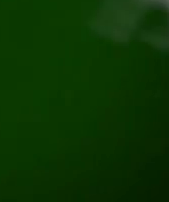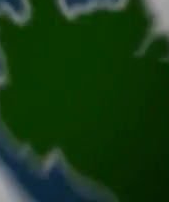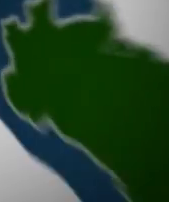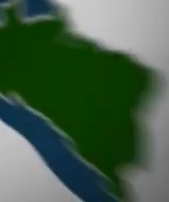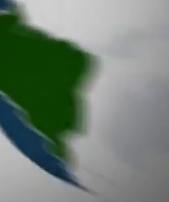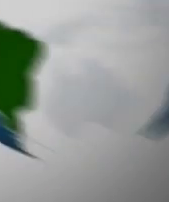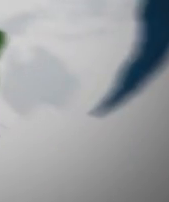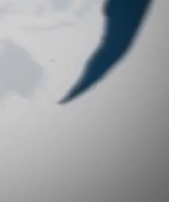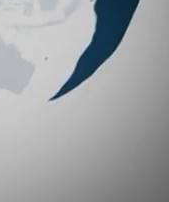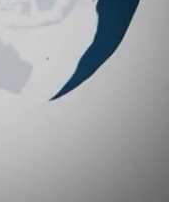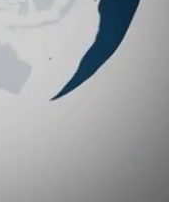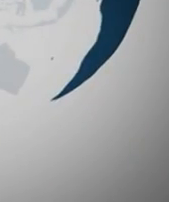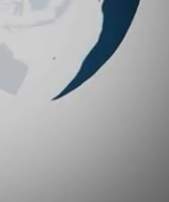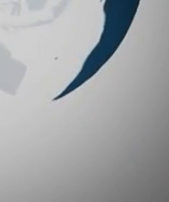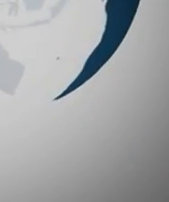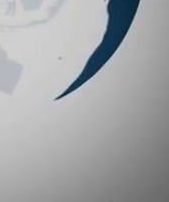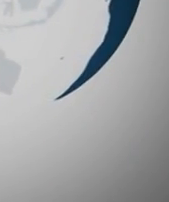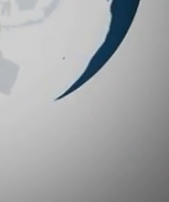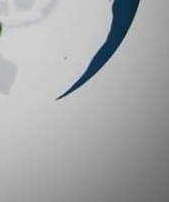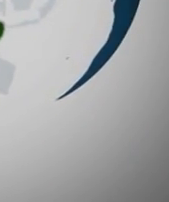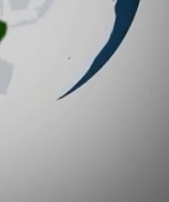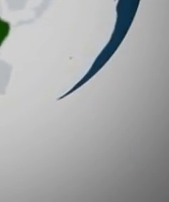Federal a